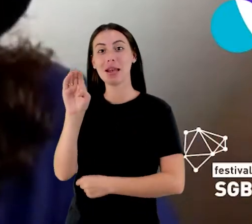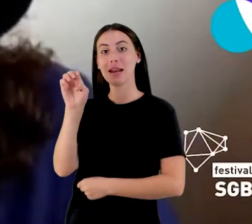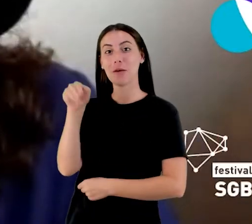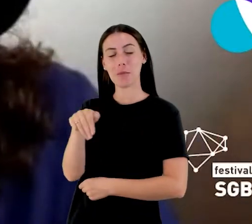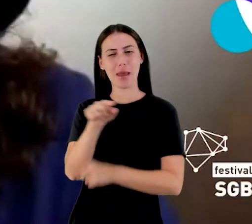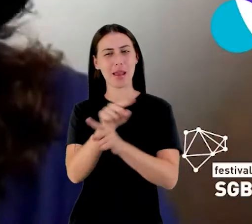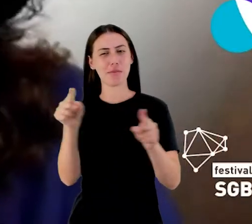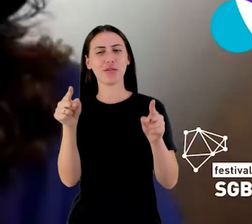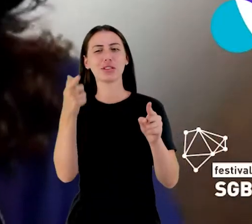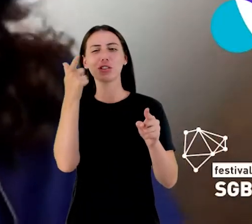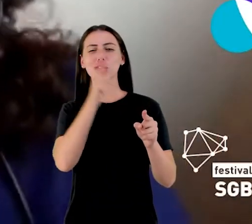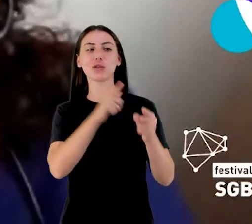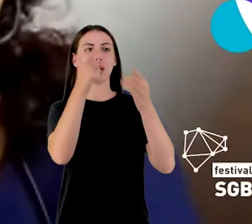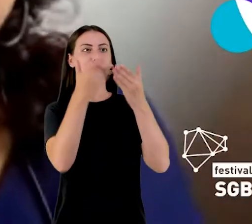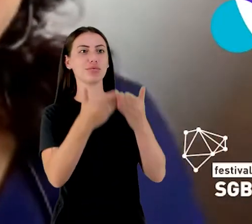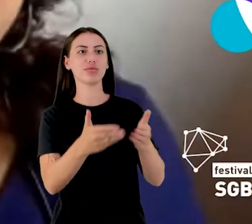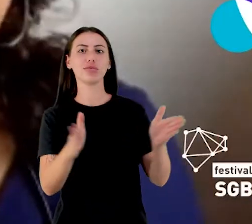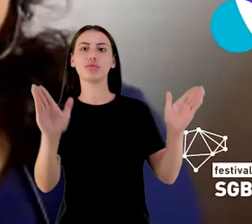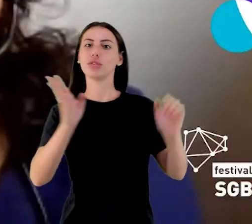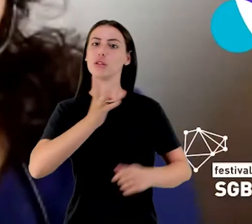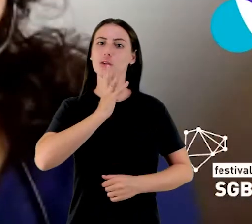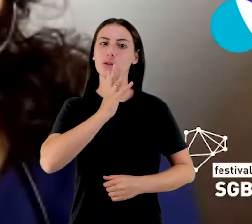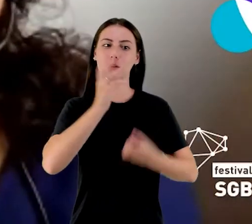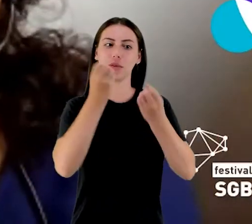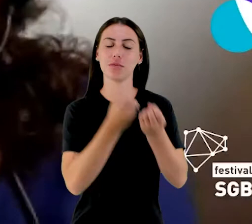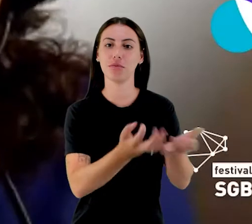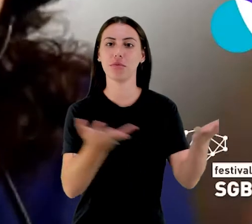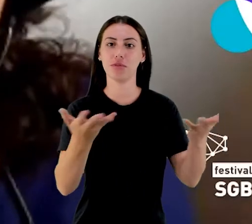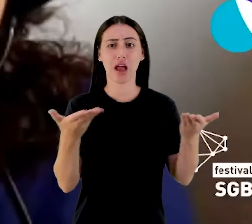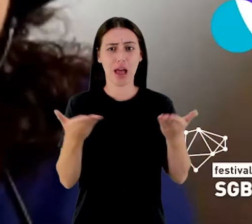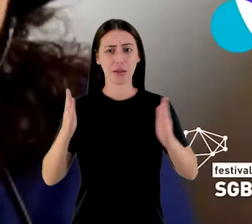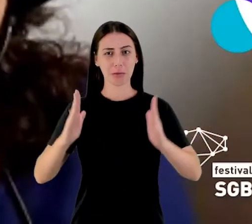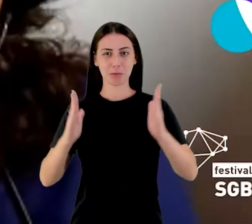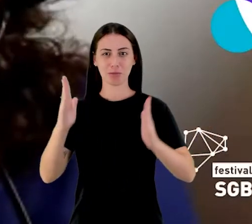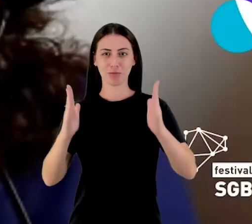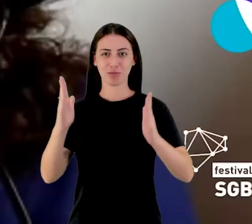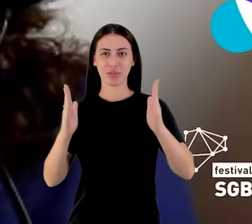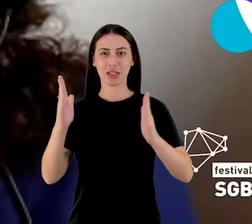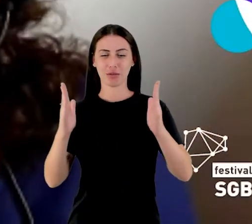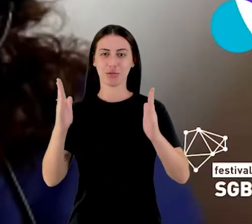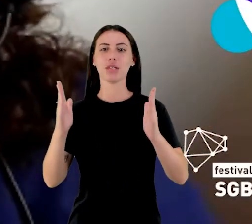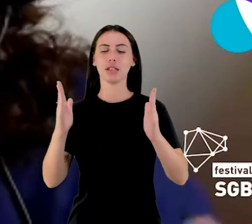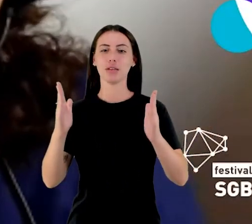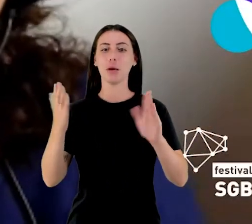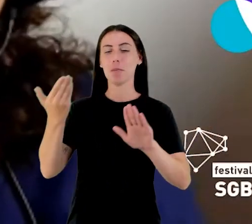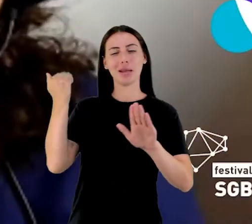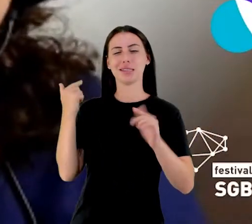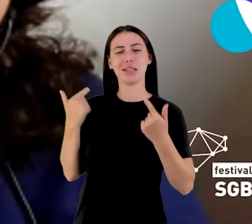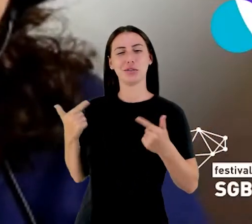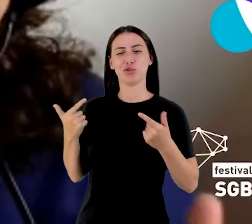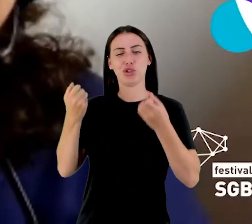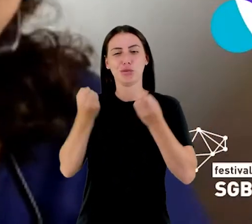conhecerem um filme antes, e quais eram as ações iniciais que eu precisava fazer, eu fui para campo, e no